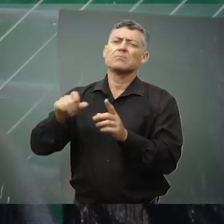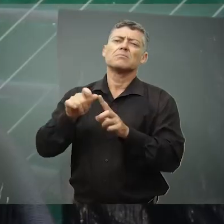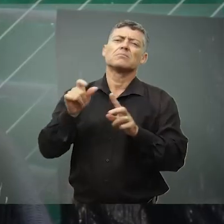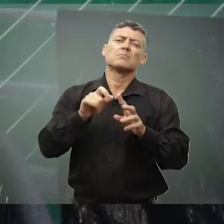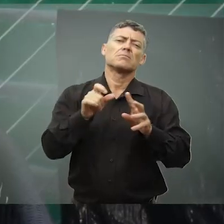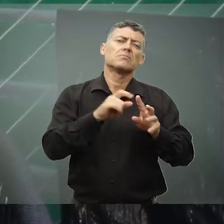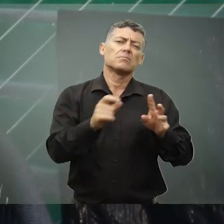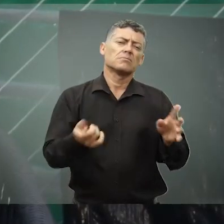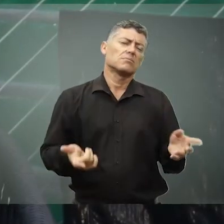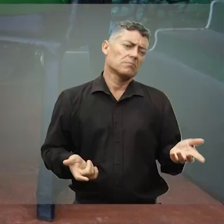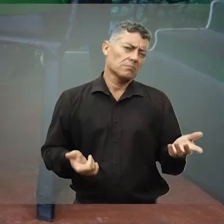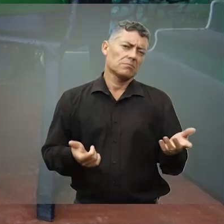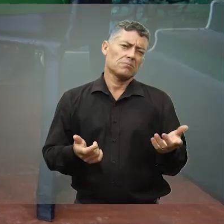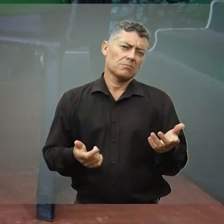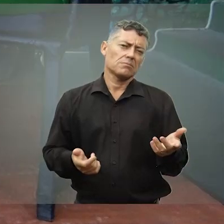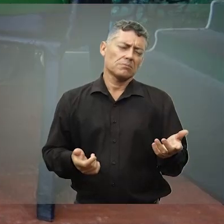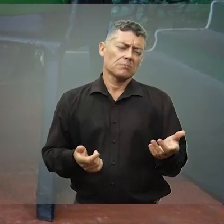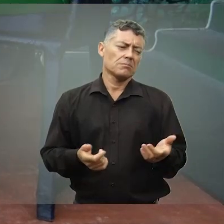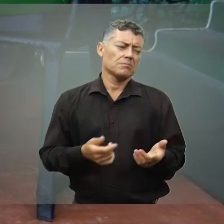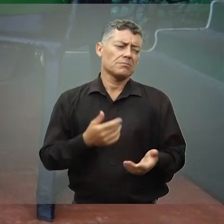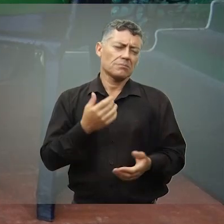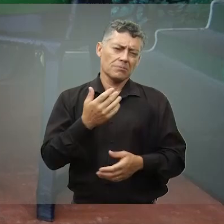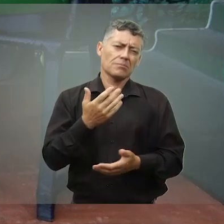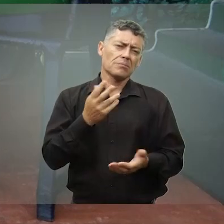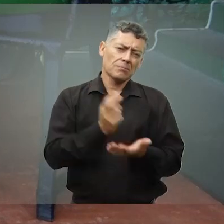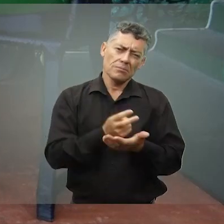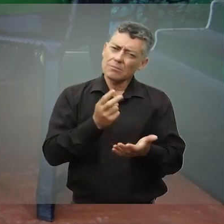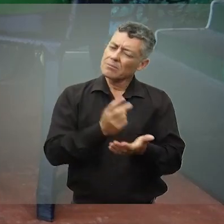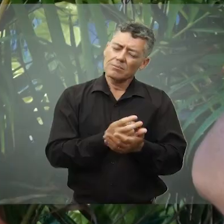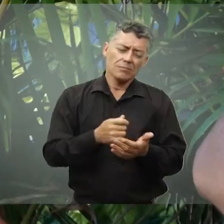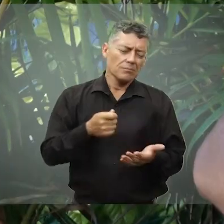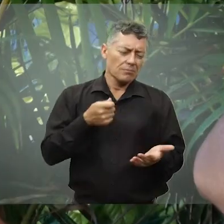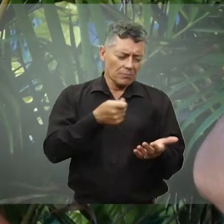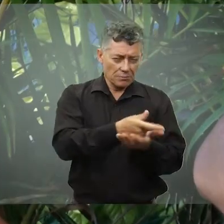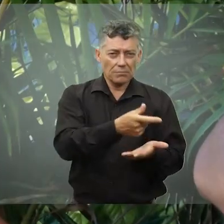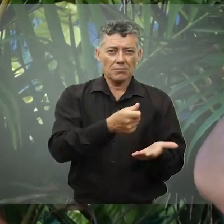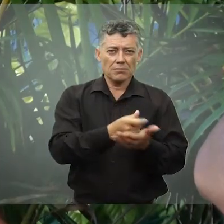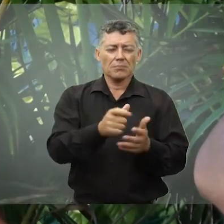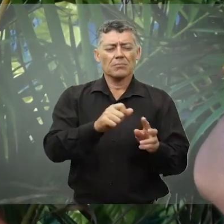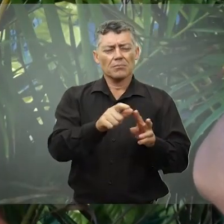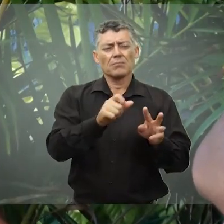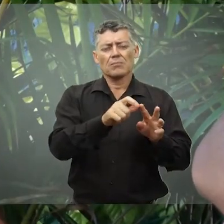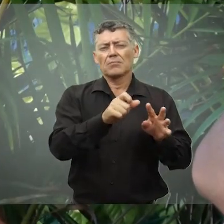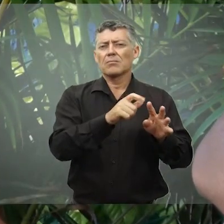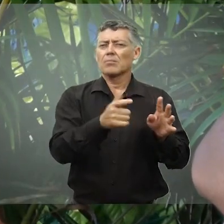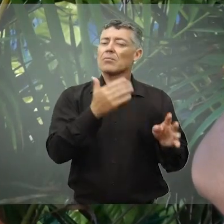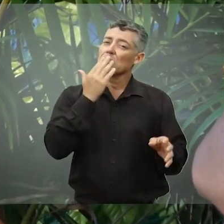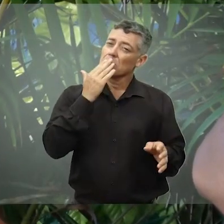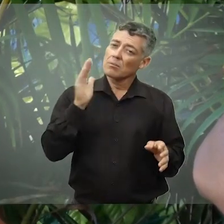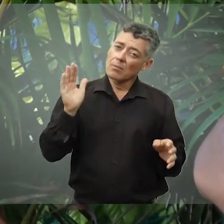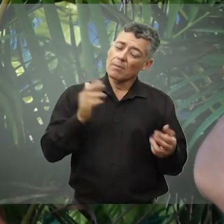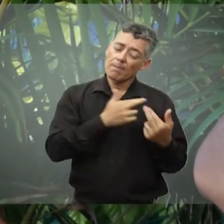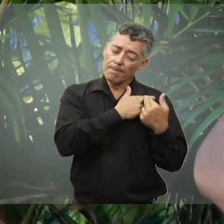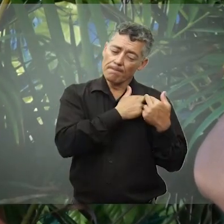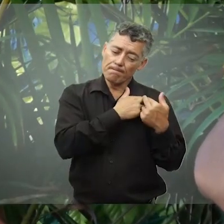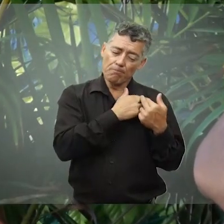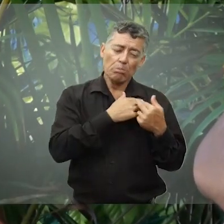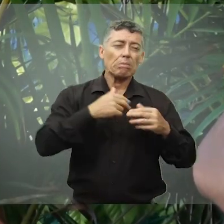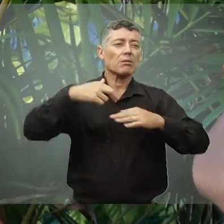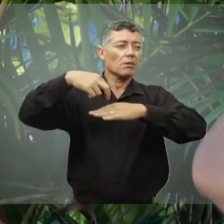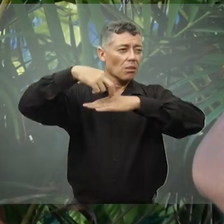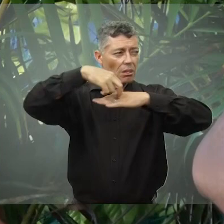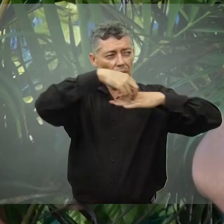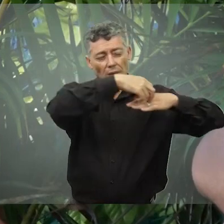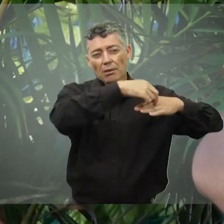que parcelavam, não. E passava ali não sei quantas vezes pagando. Então o artista tem que ter esse compromisso, essa responsabilidade de ir em cima do trio.